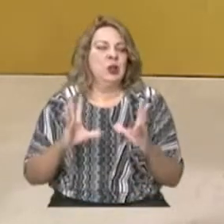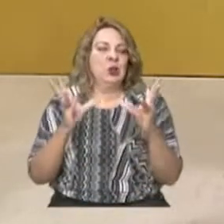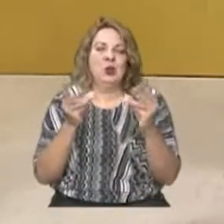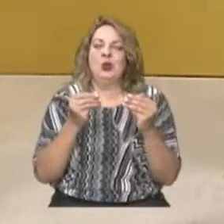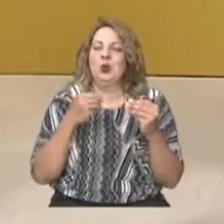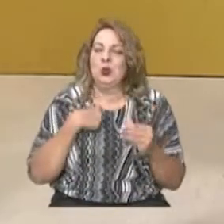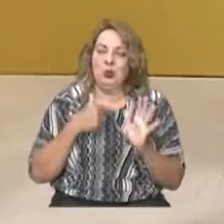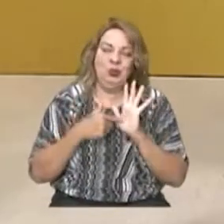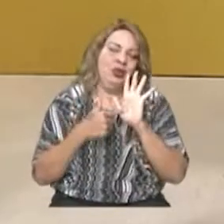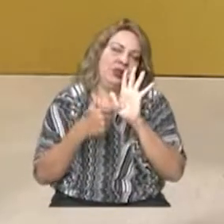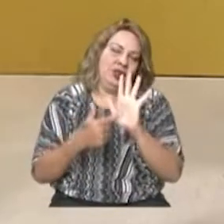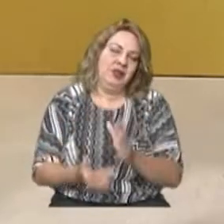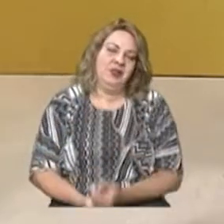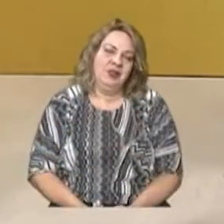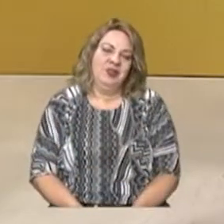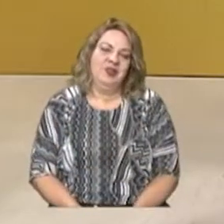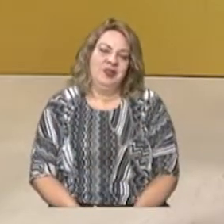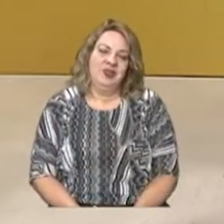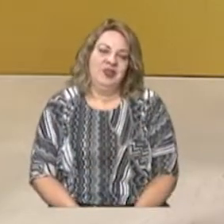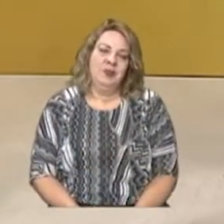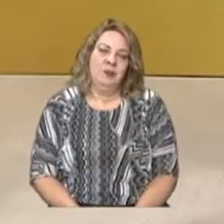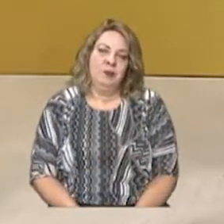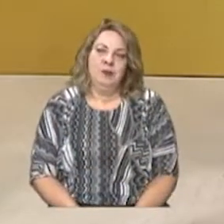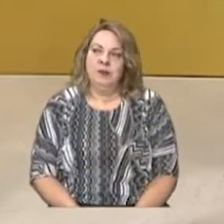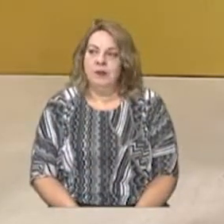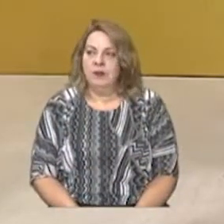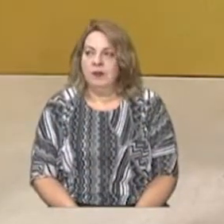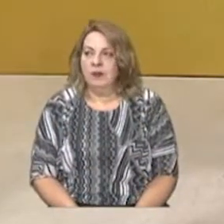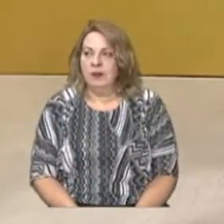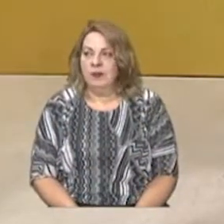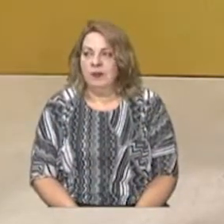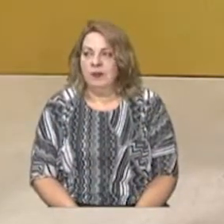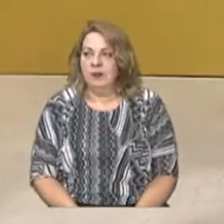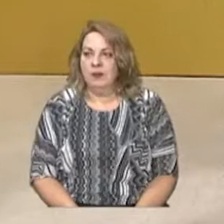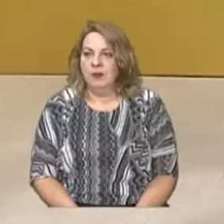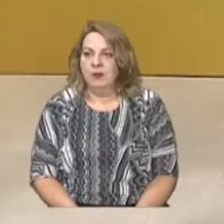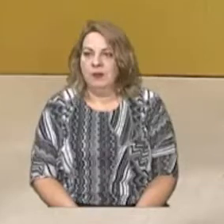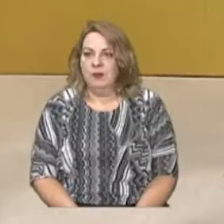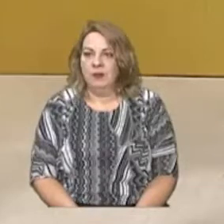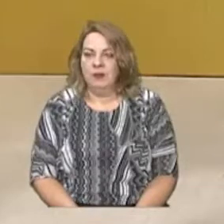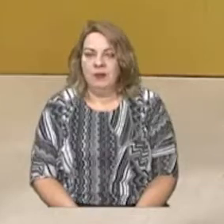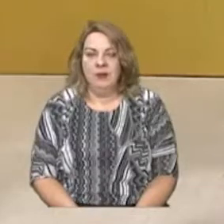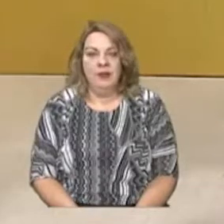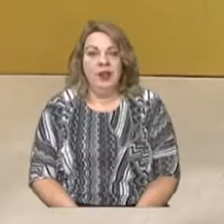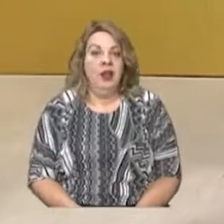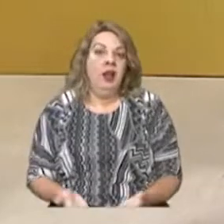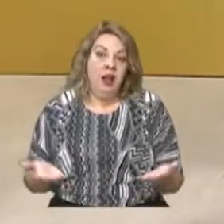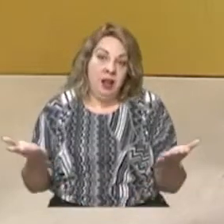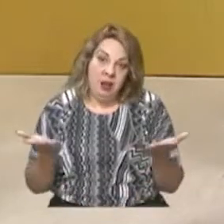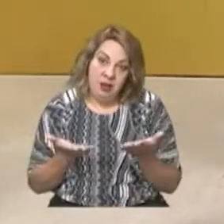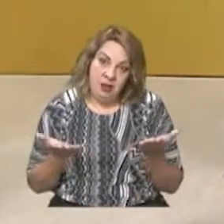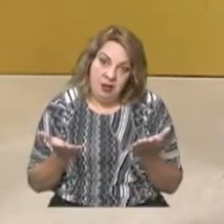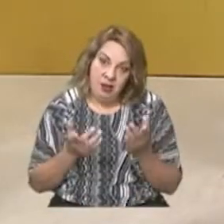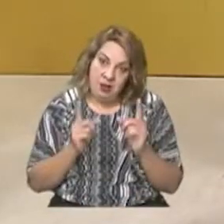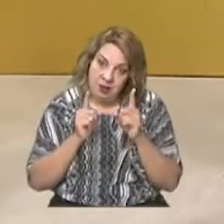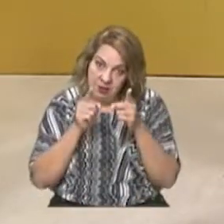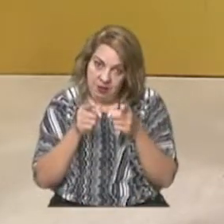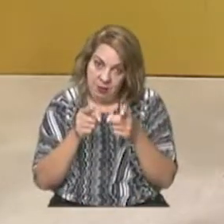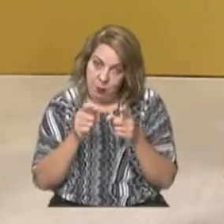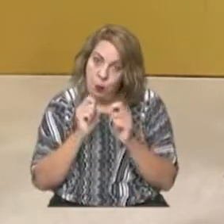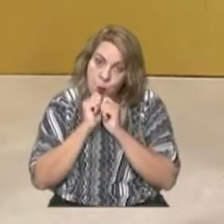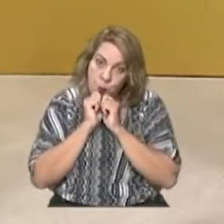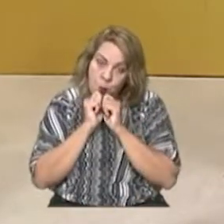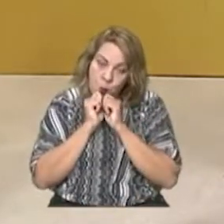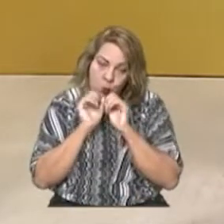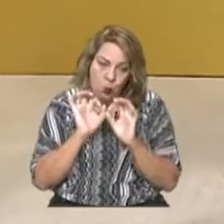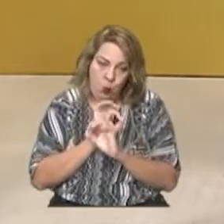essas manifestações. E, ó, agora é o seguinte, vamos voltar aqui pra você que não levou